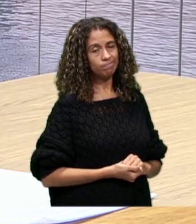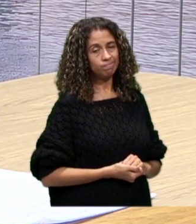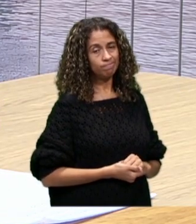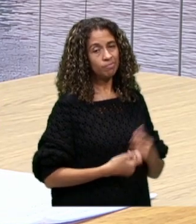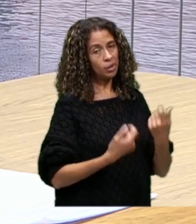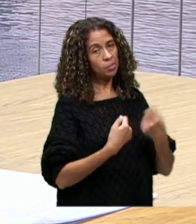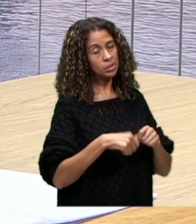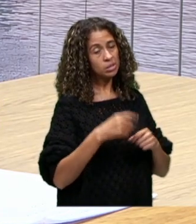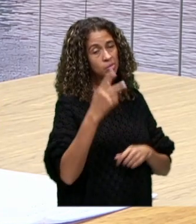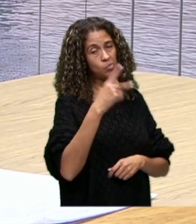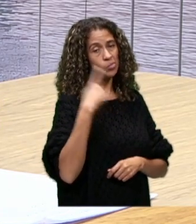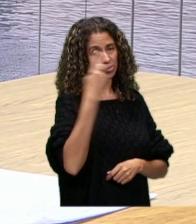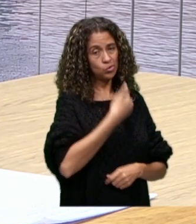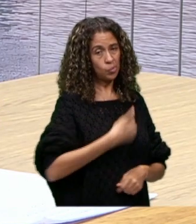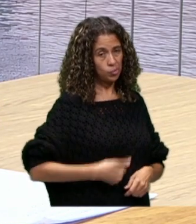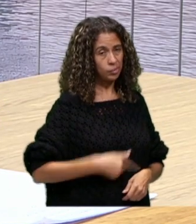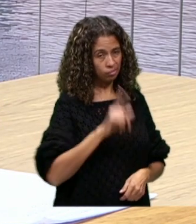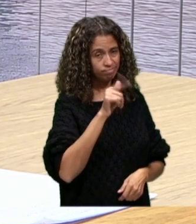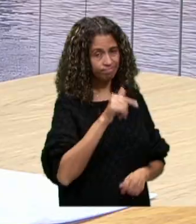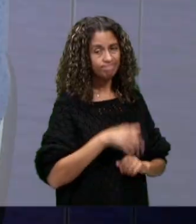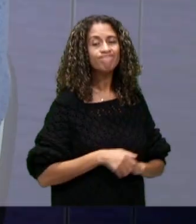de política pública, né?